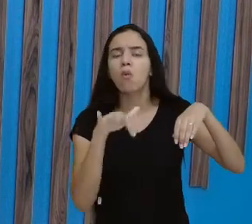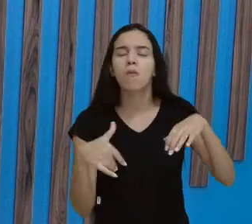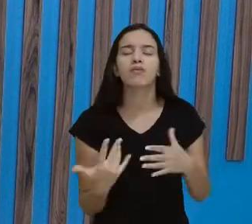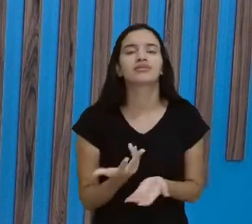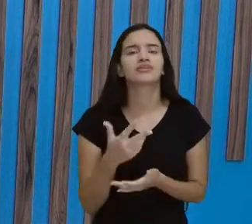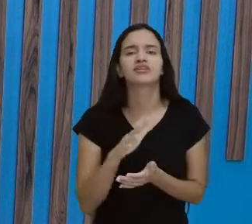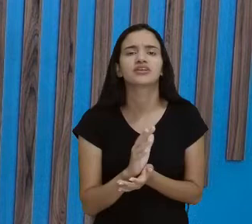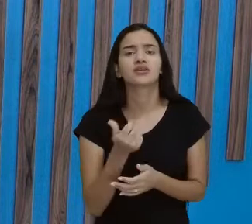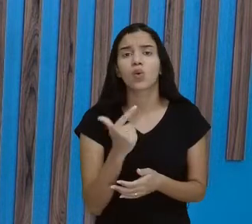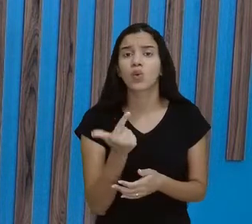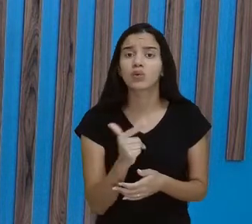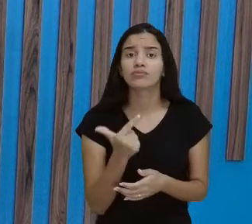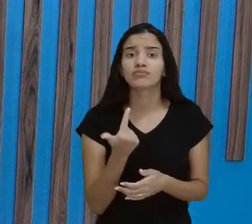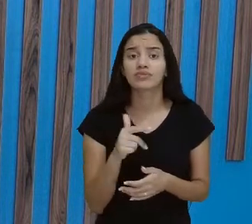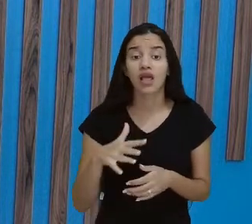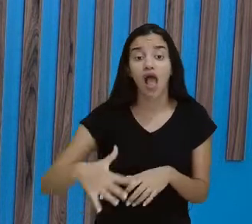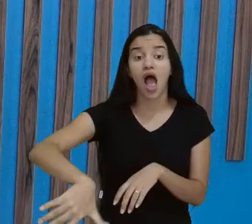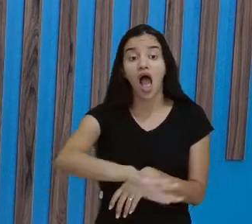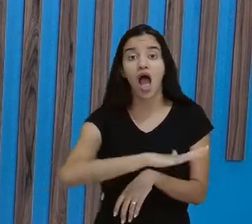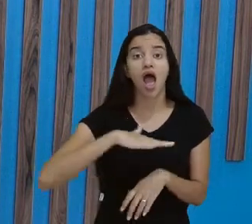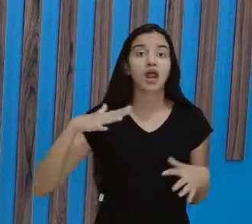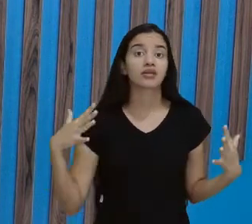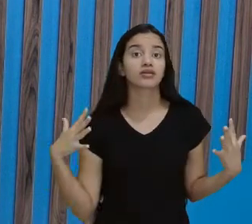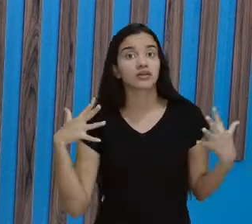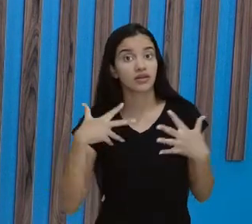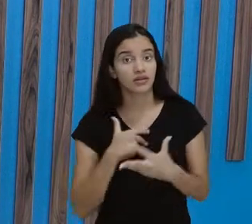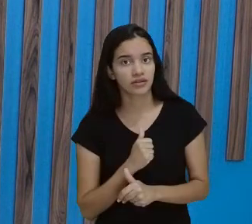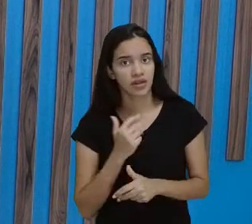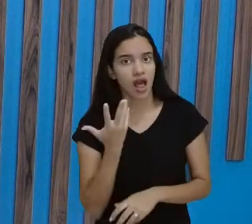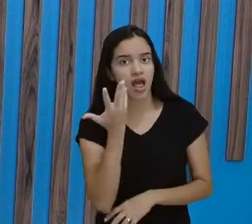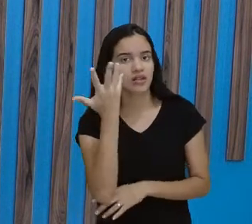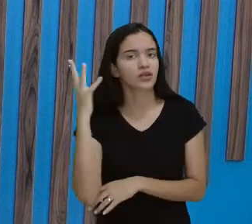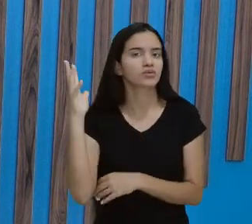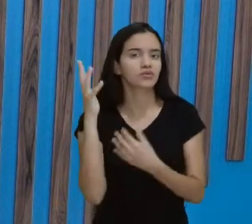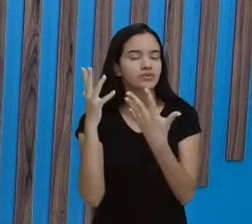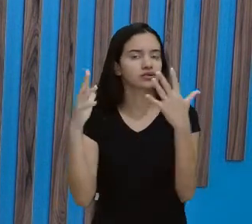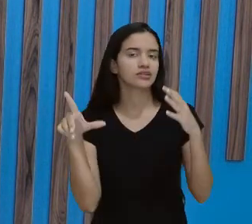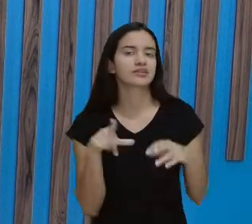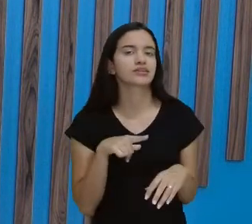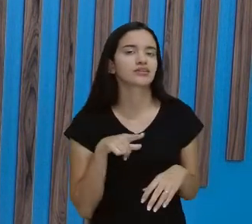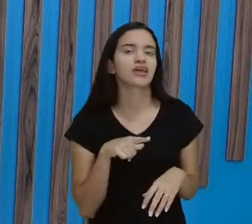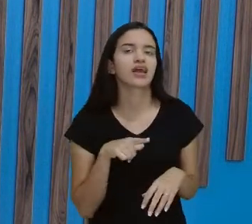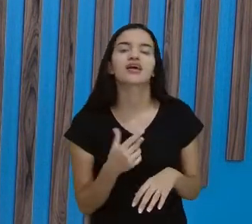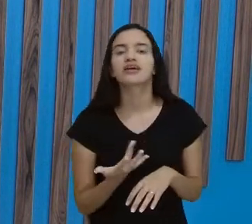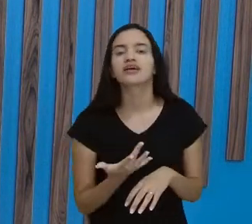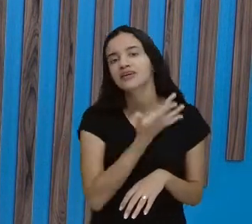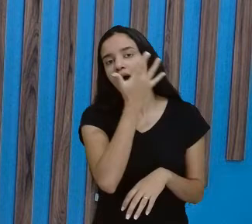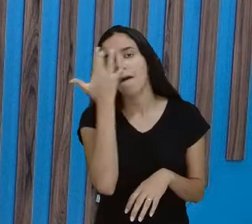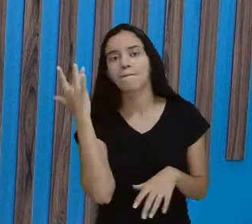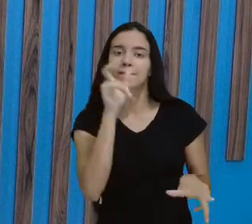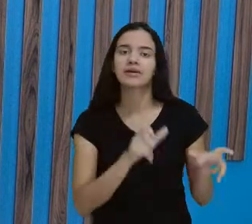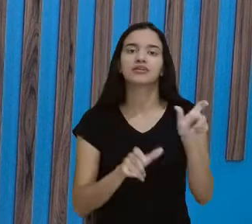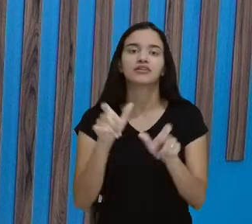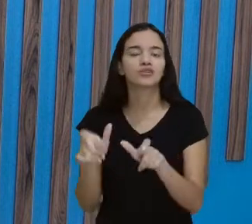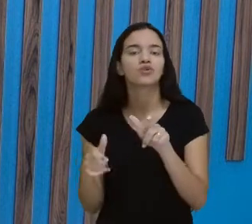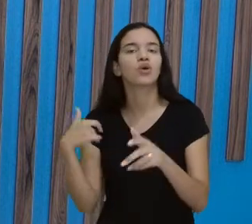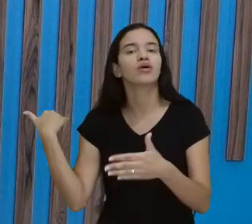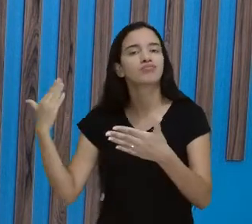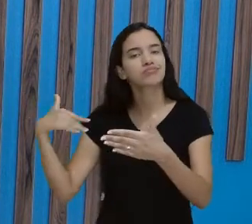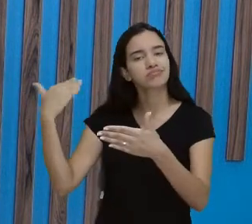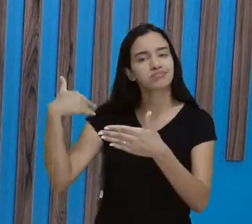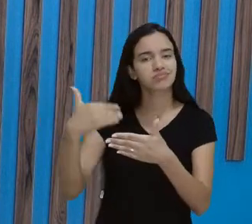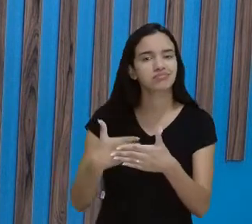pessoas, existia apenas a área natural, a natureza que tinha ali naquele espaço, e as pessoas foram, com o passar do